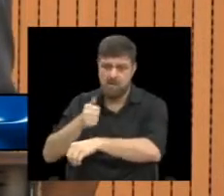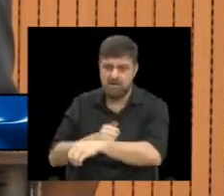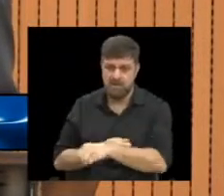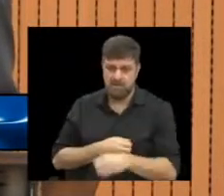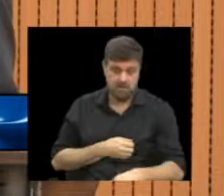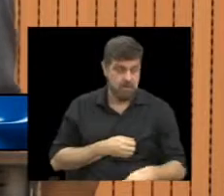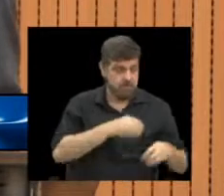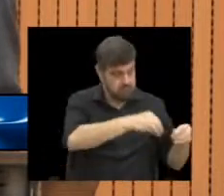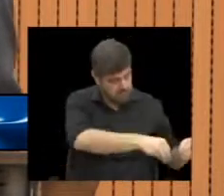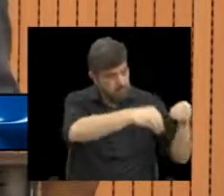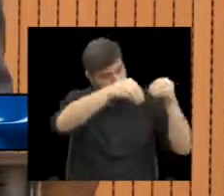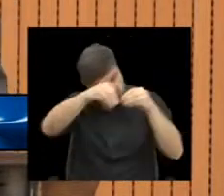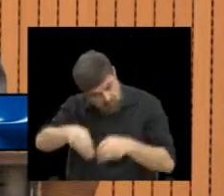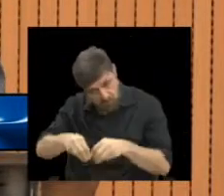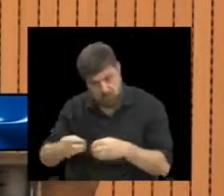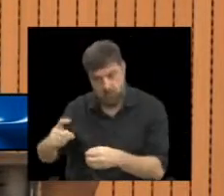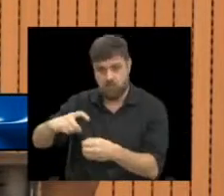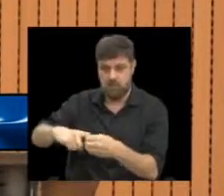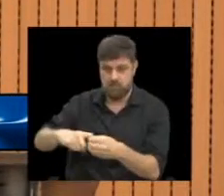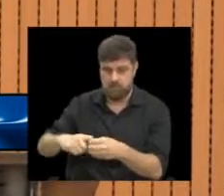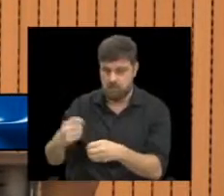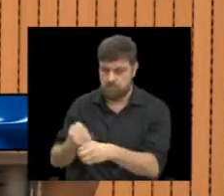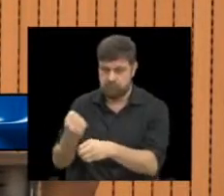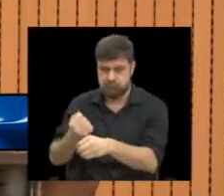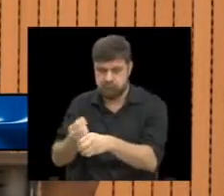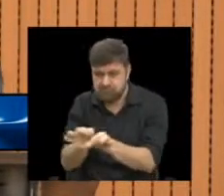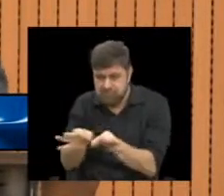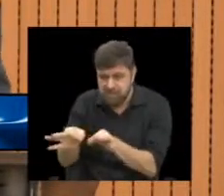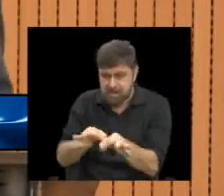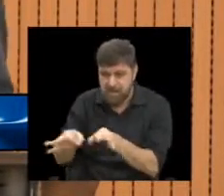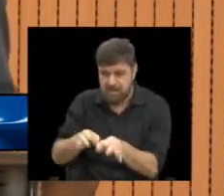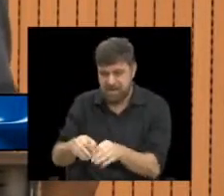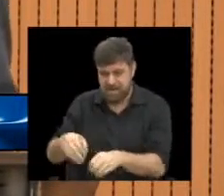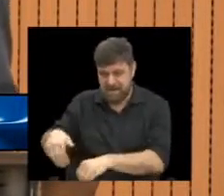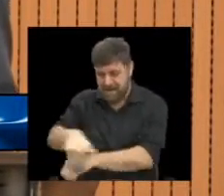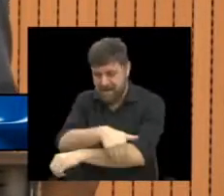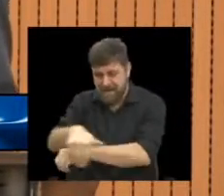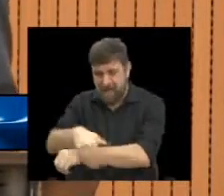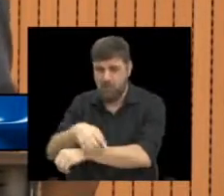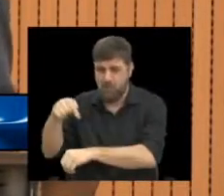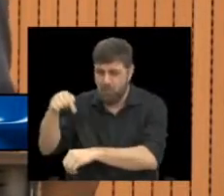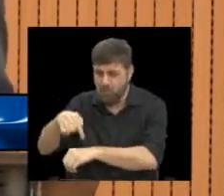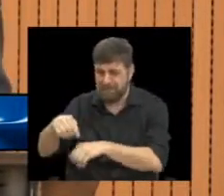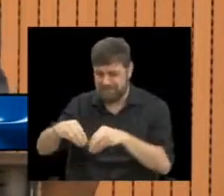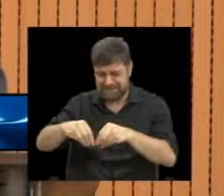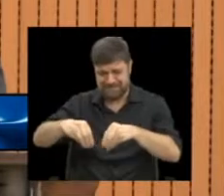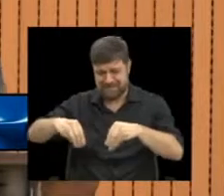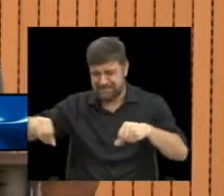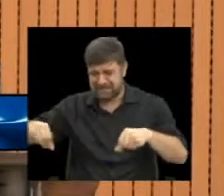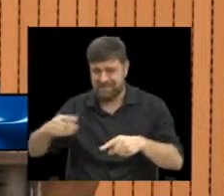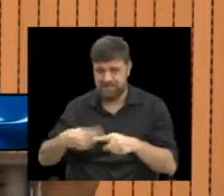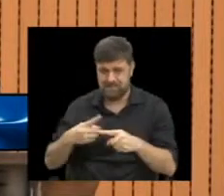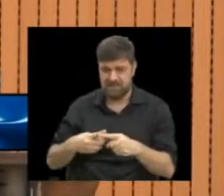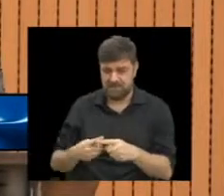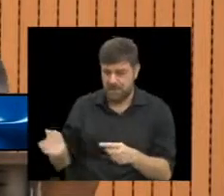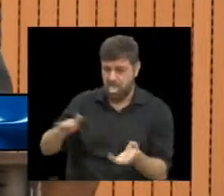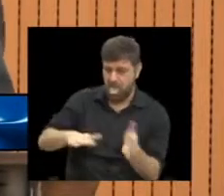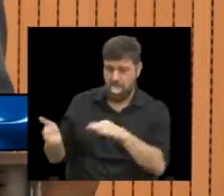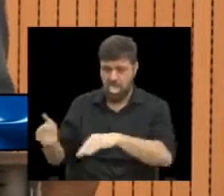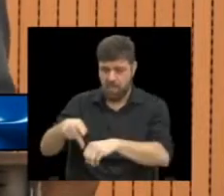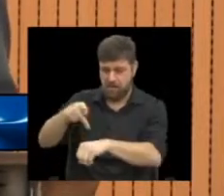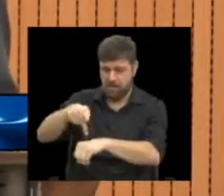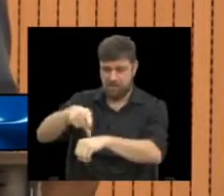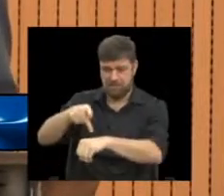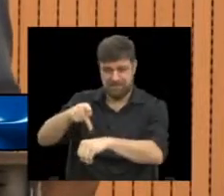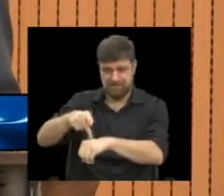Cruzeiro do Sul. Porque as ruas lá, olha, passa a máquina, arruma, joga um cascalho,